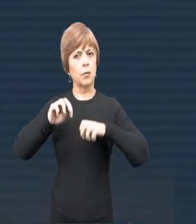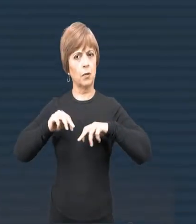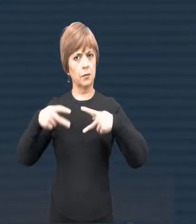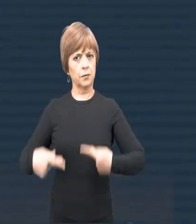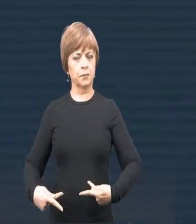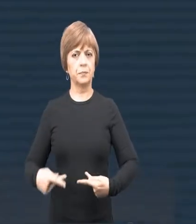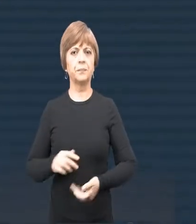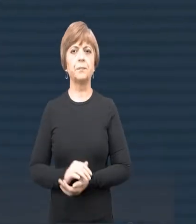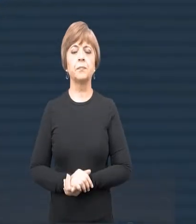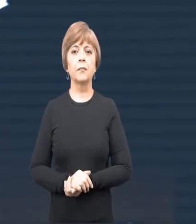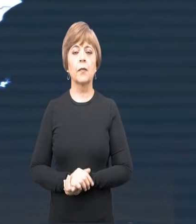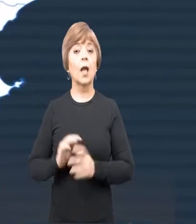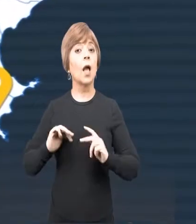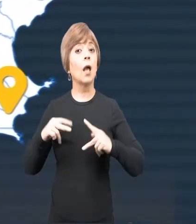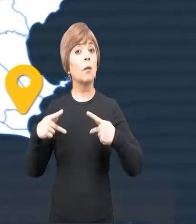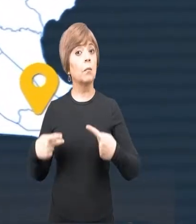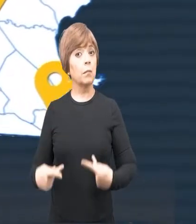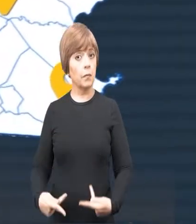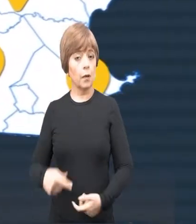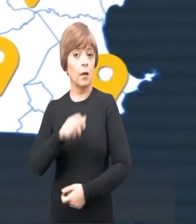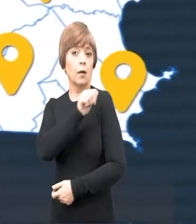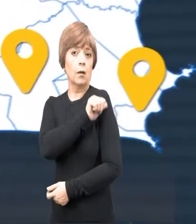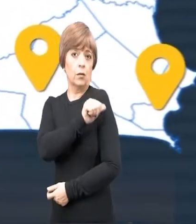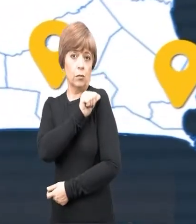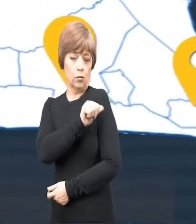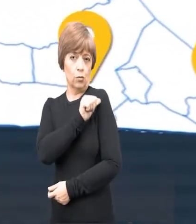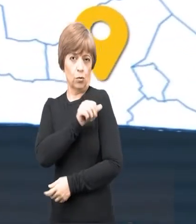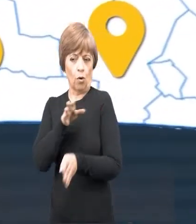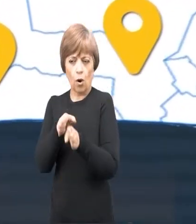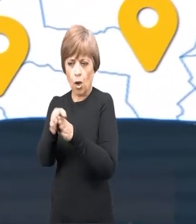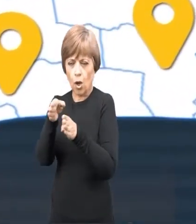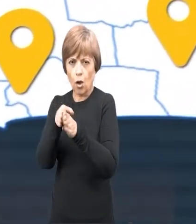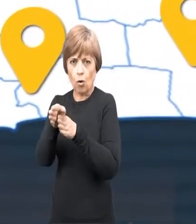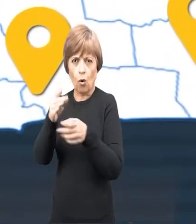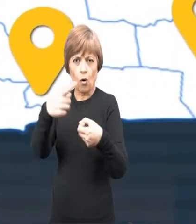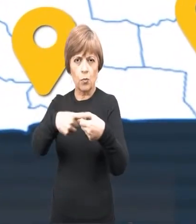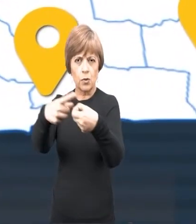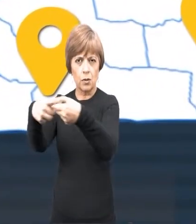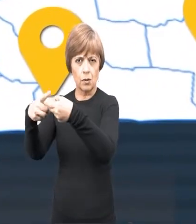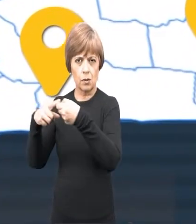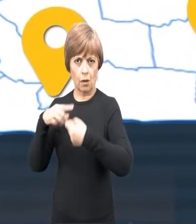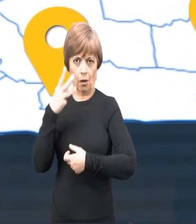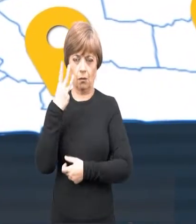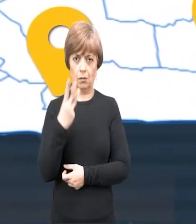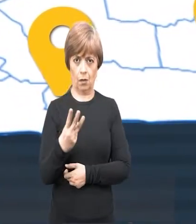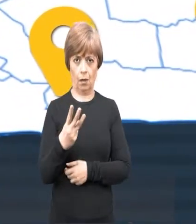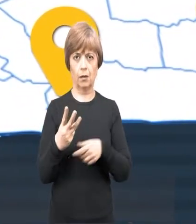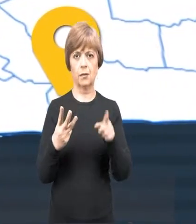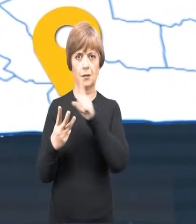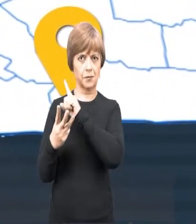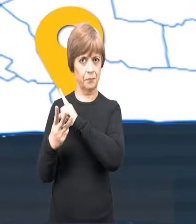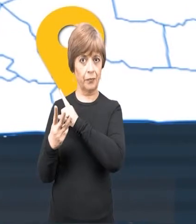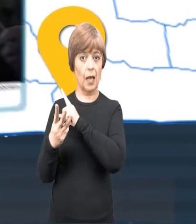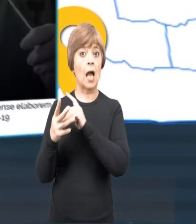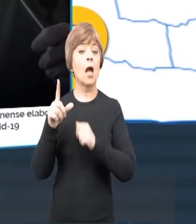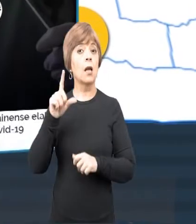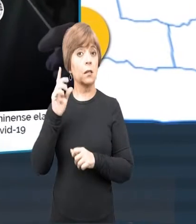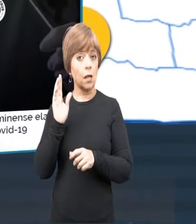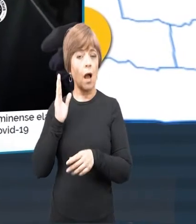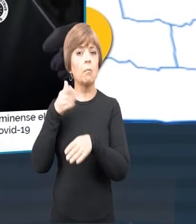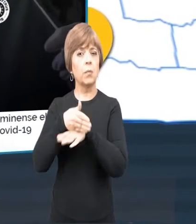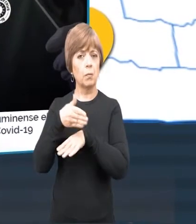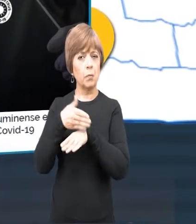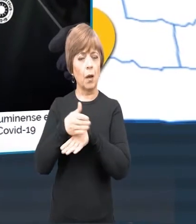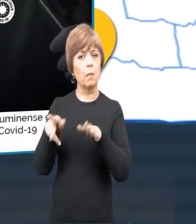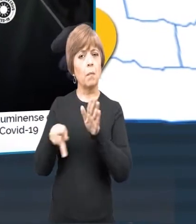estado. O MPRJ recomendou que as cidades de Seropédica, Paracambi e Japeri, que fazem parte da